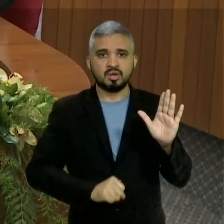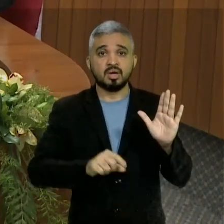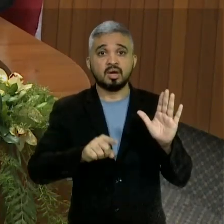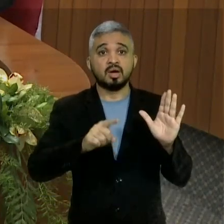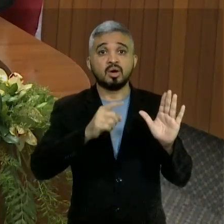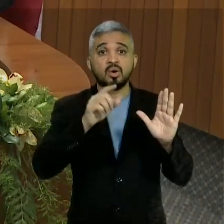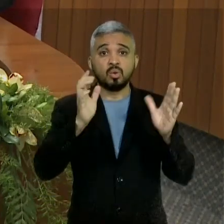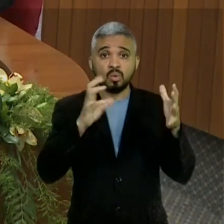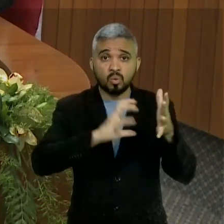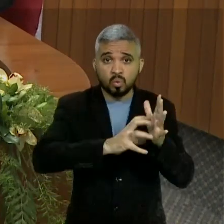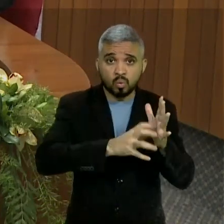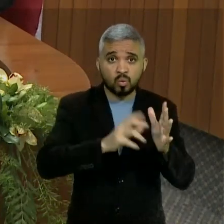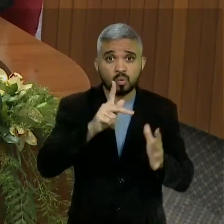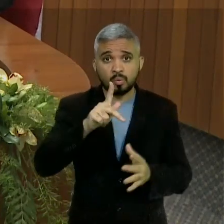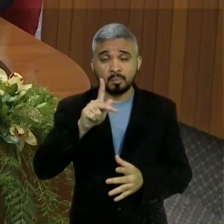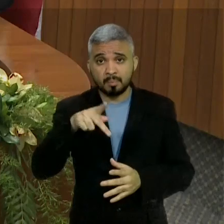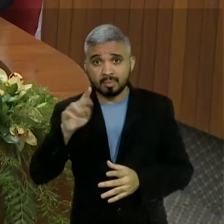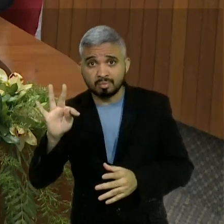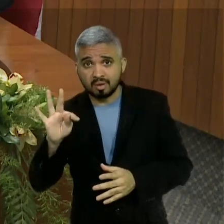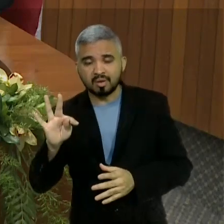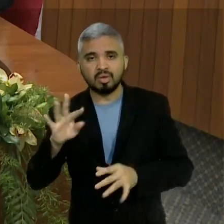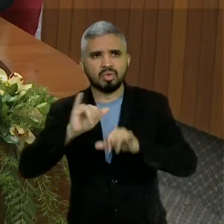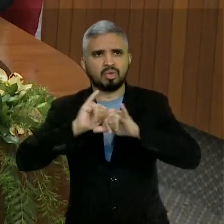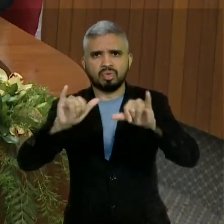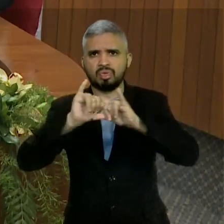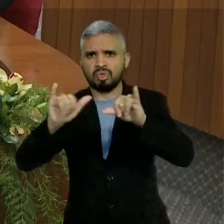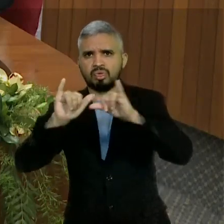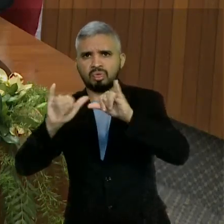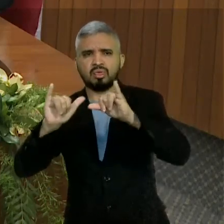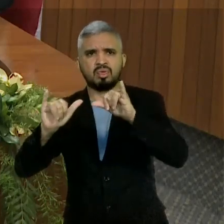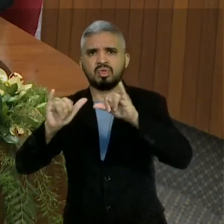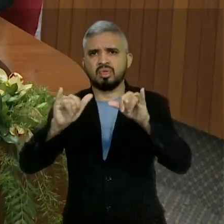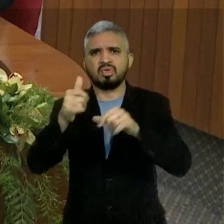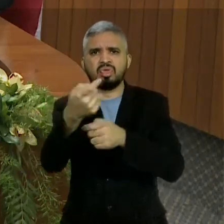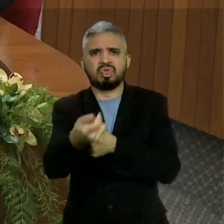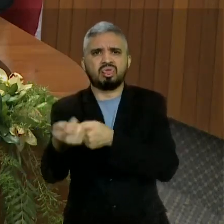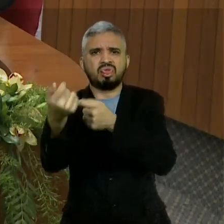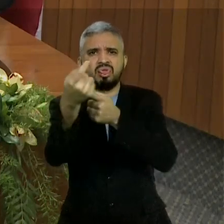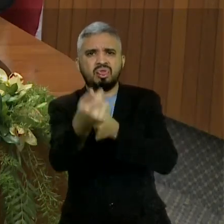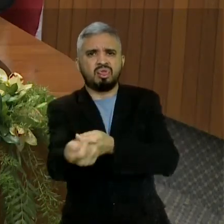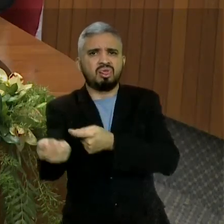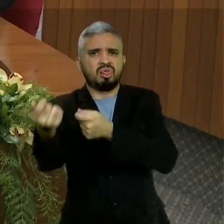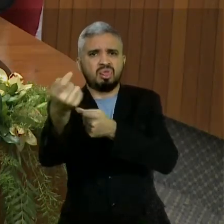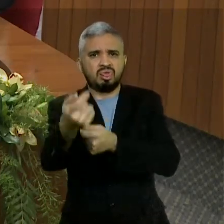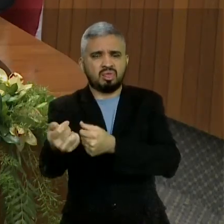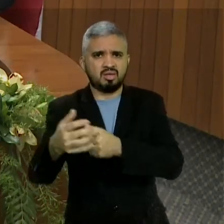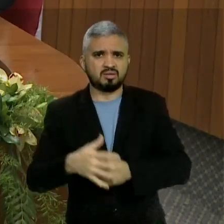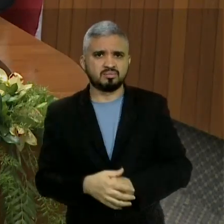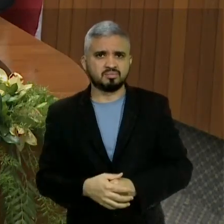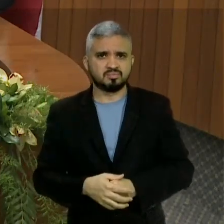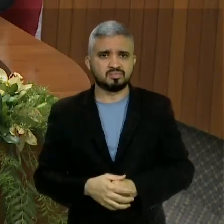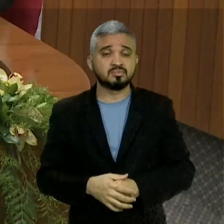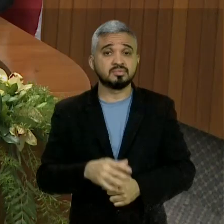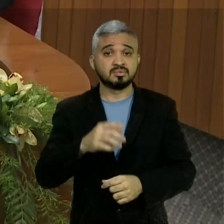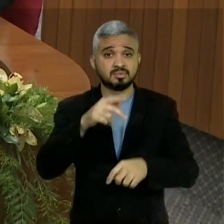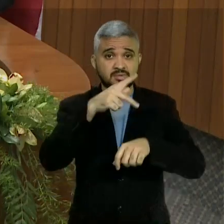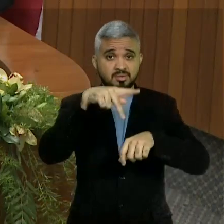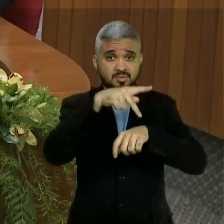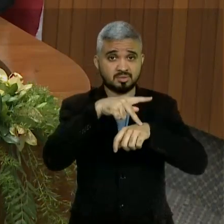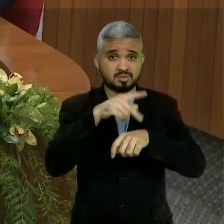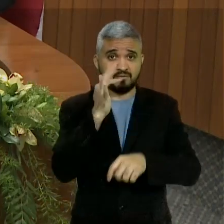desinformação a França que é um país bonitinho aí pra esquerda el lacrador tem o lacron lá